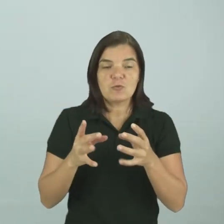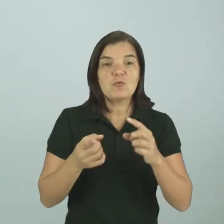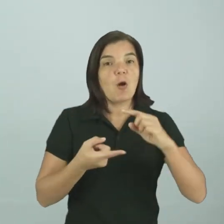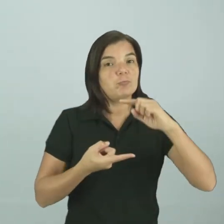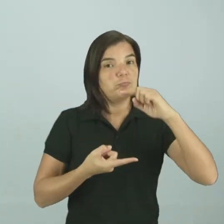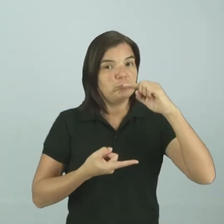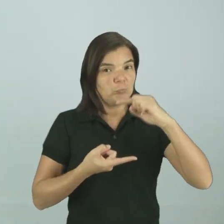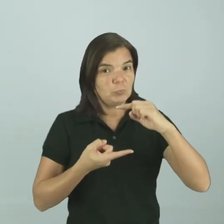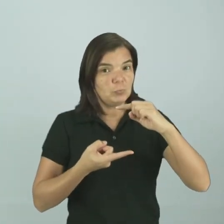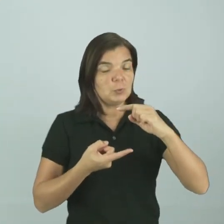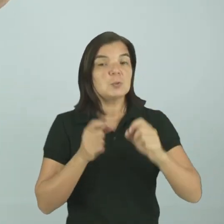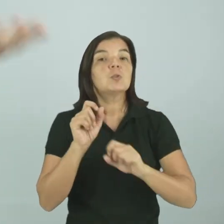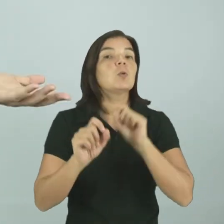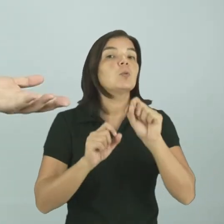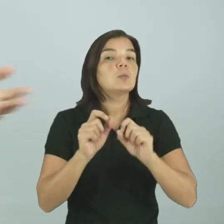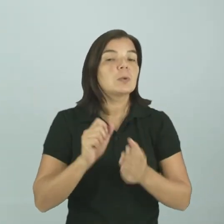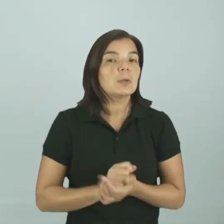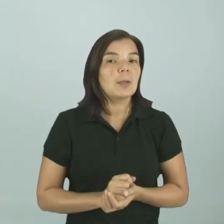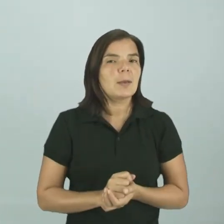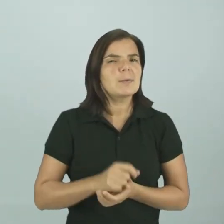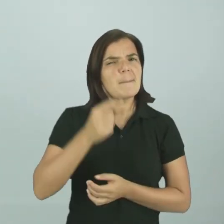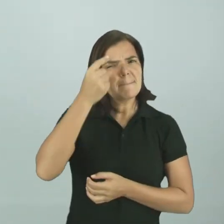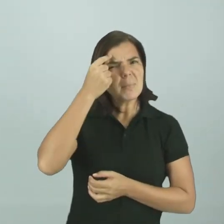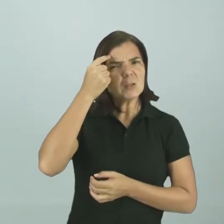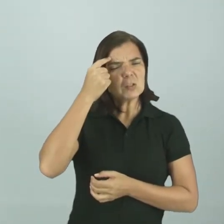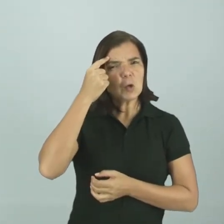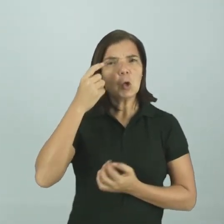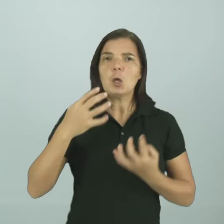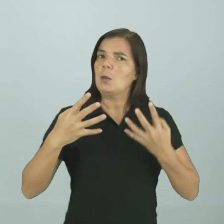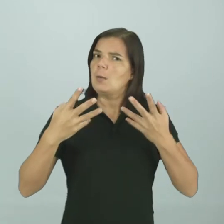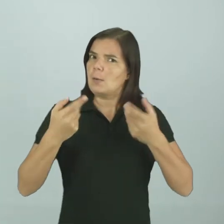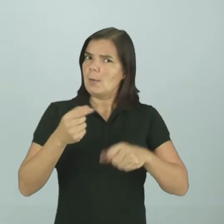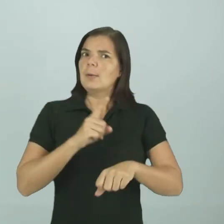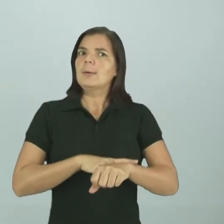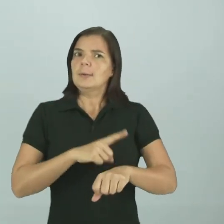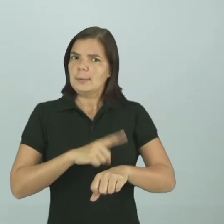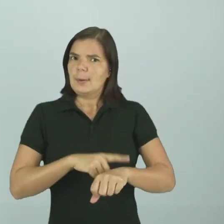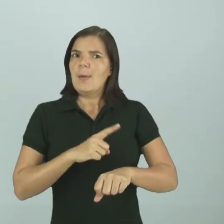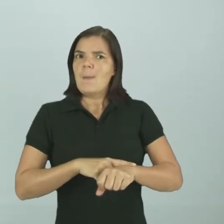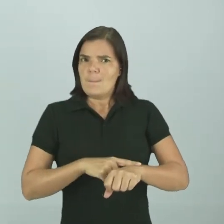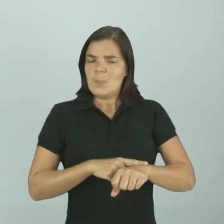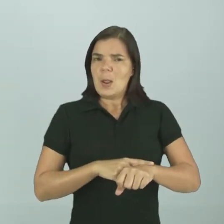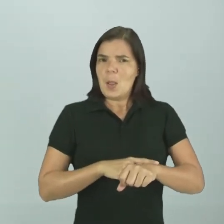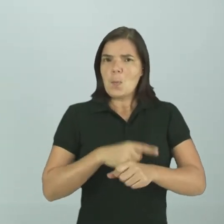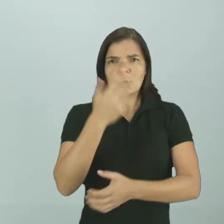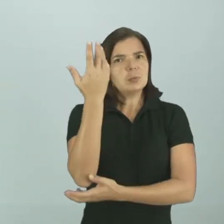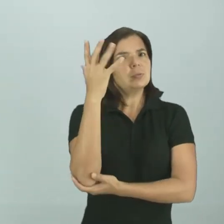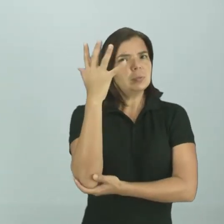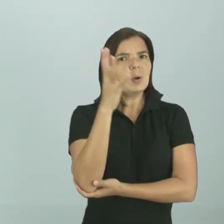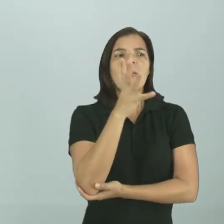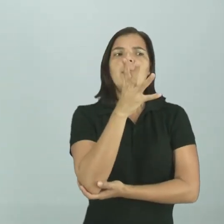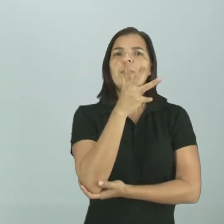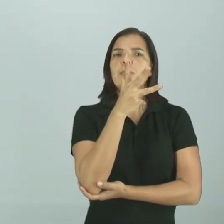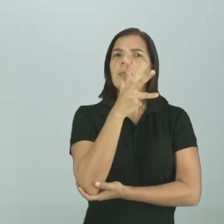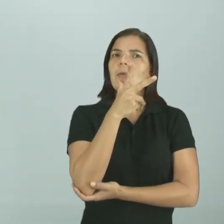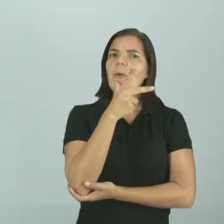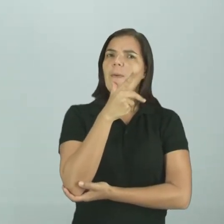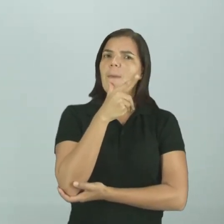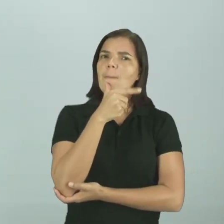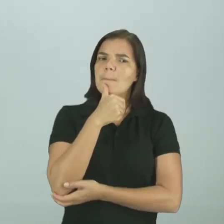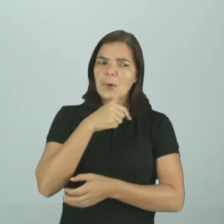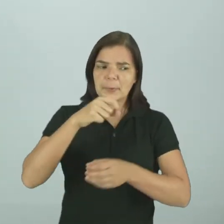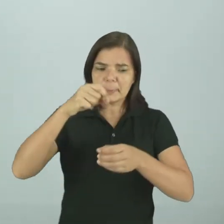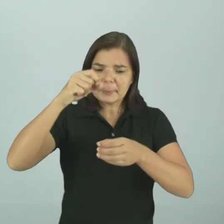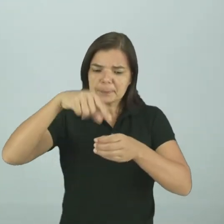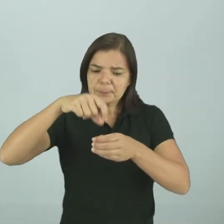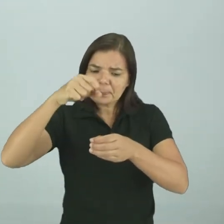Só que, você imaginou tanto de tempo, né, que vai nascer uma seringueira? Demora muito, né? Você planta uma plantinha